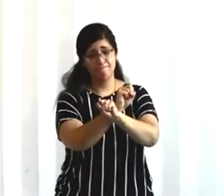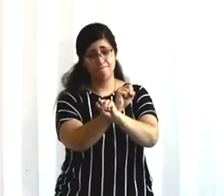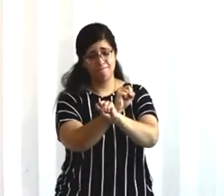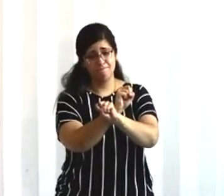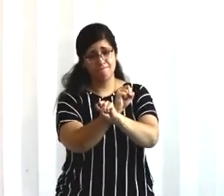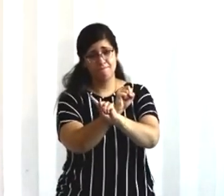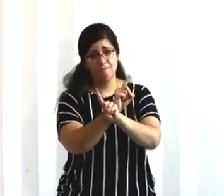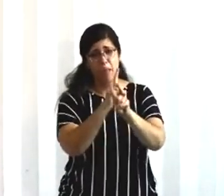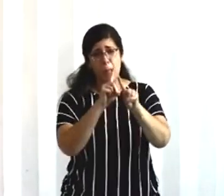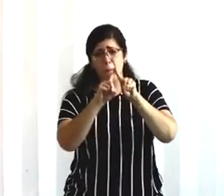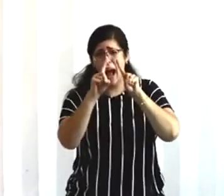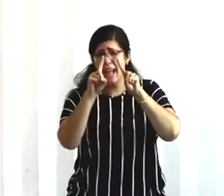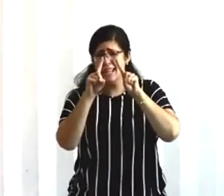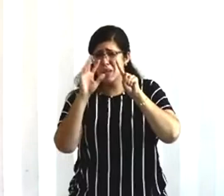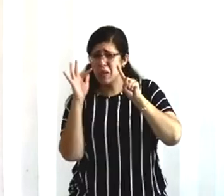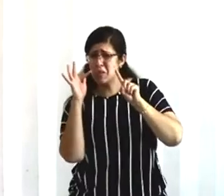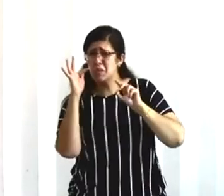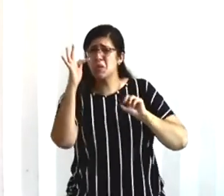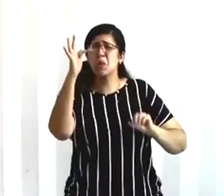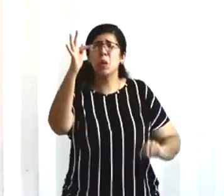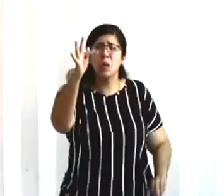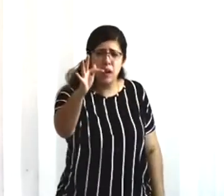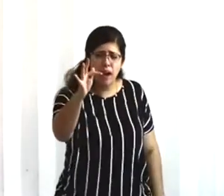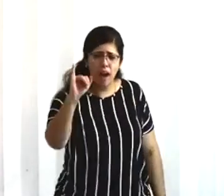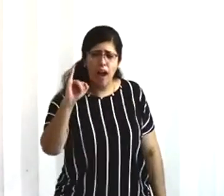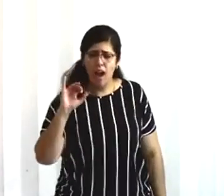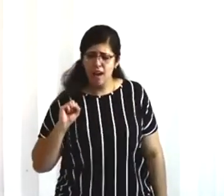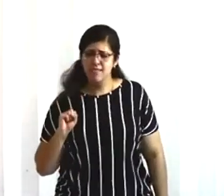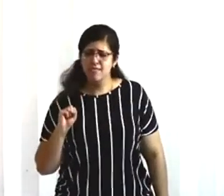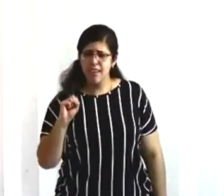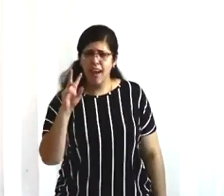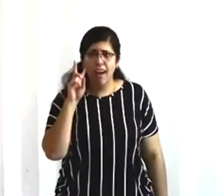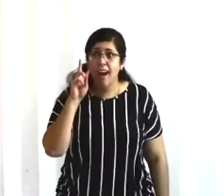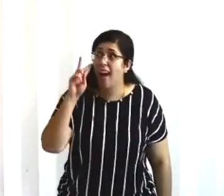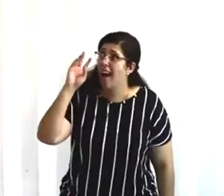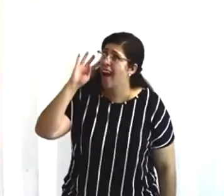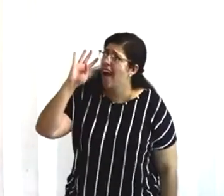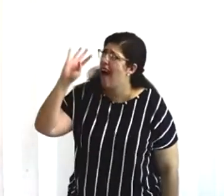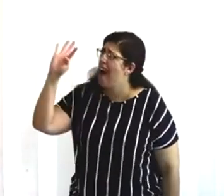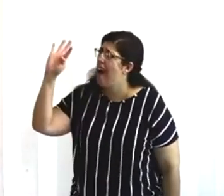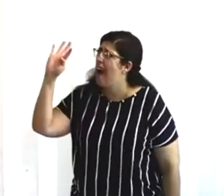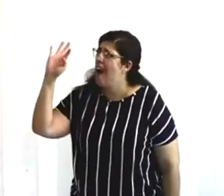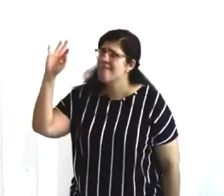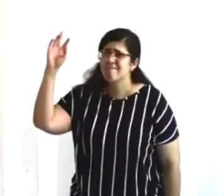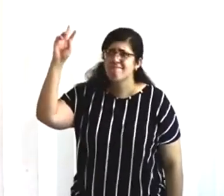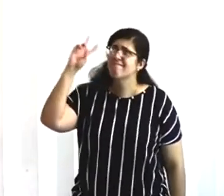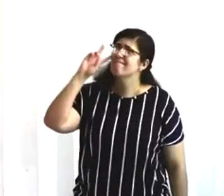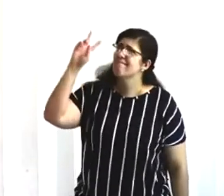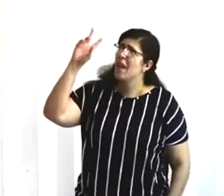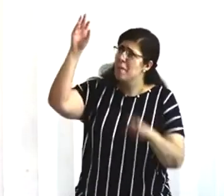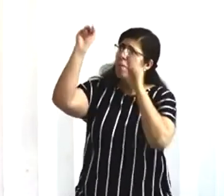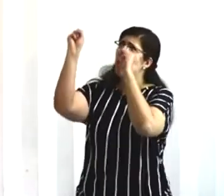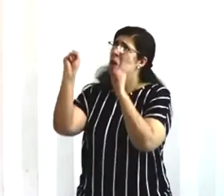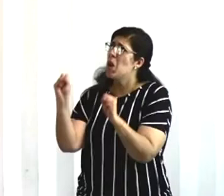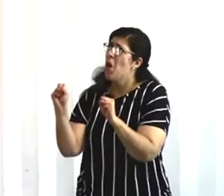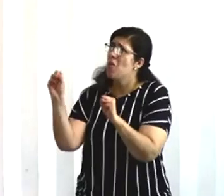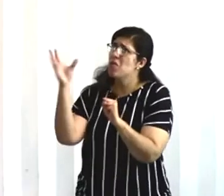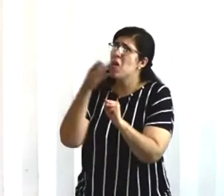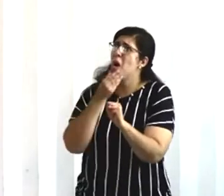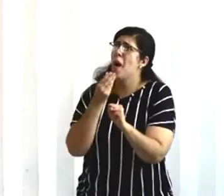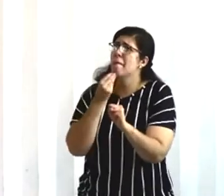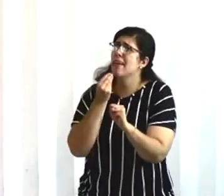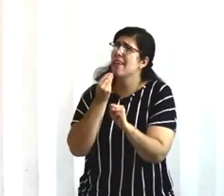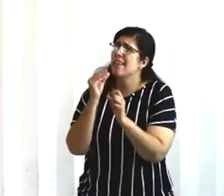que alguém mais poderoso que os assírios, que fará os jugos que esses assírios